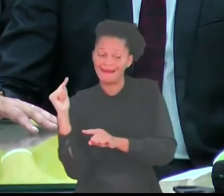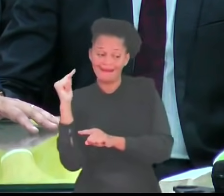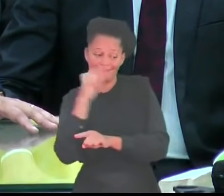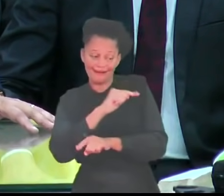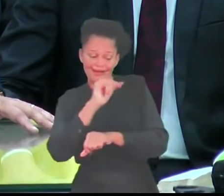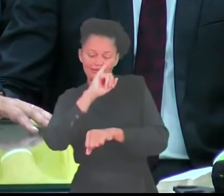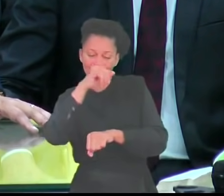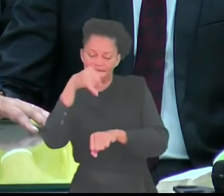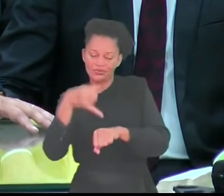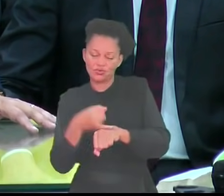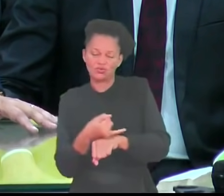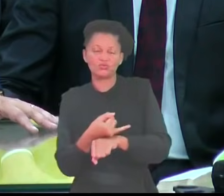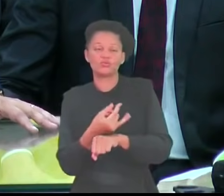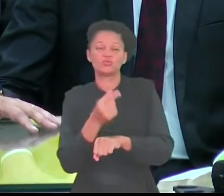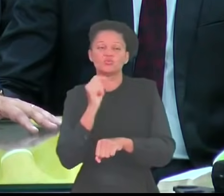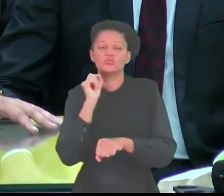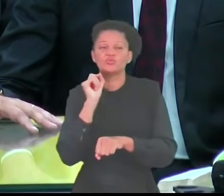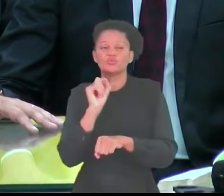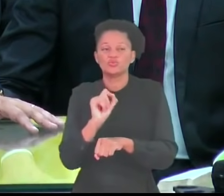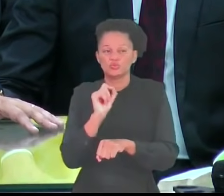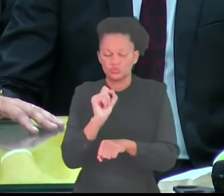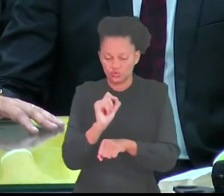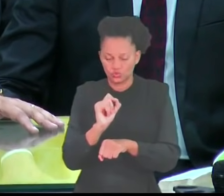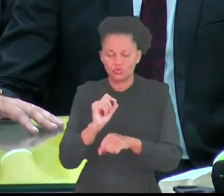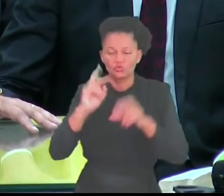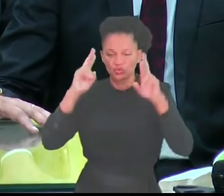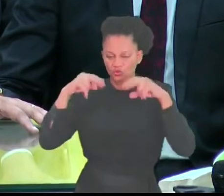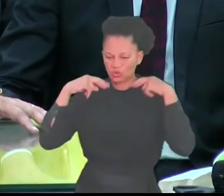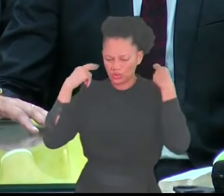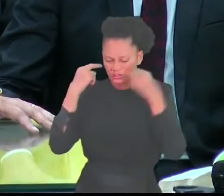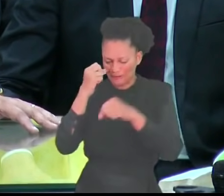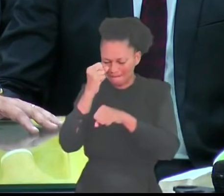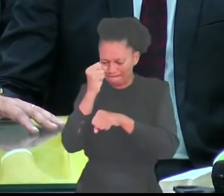se oferecia um cordeiro.